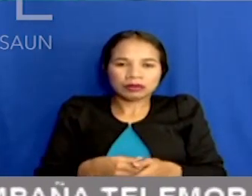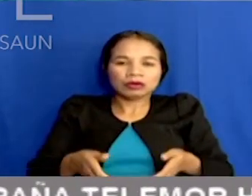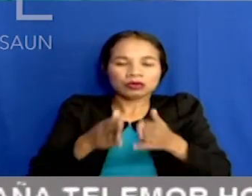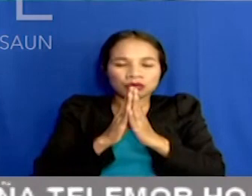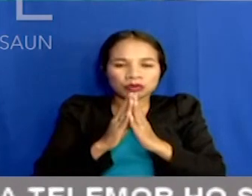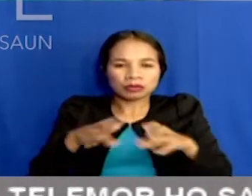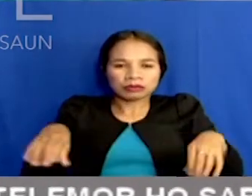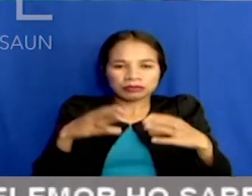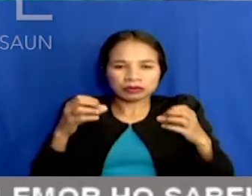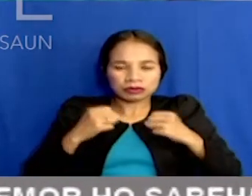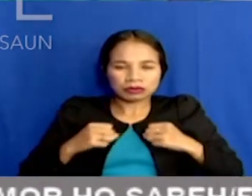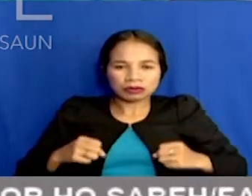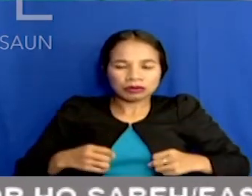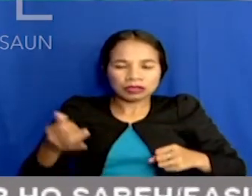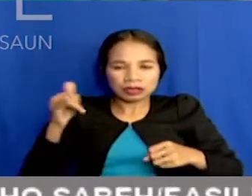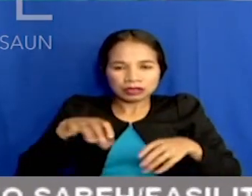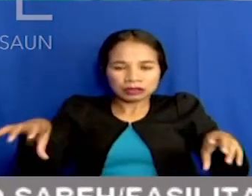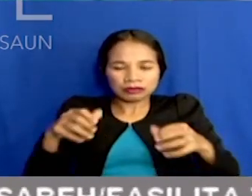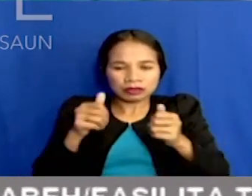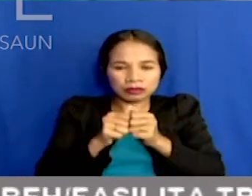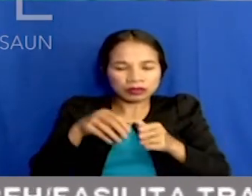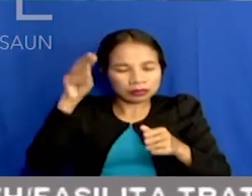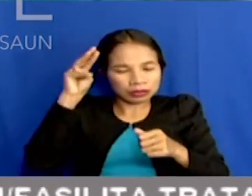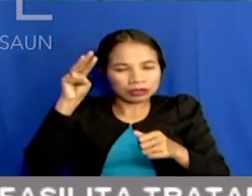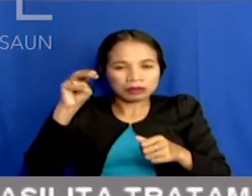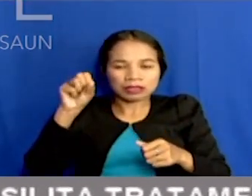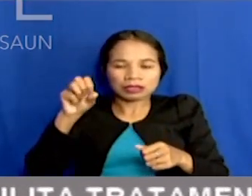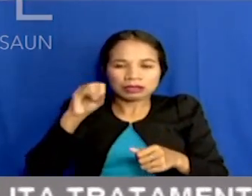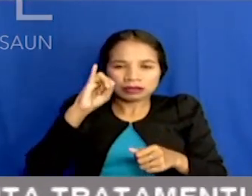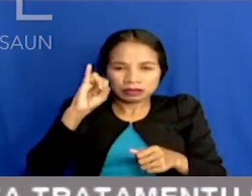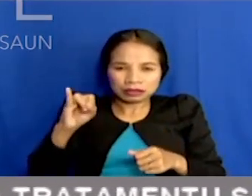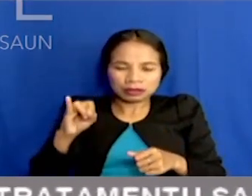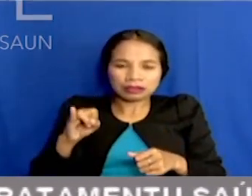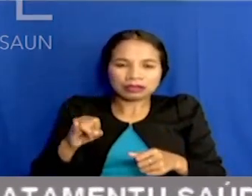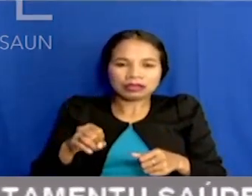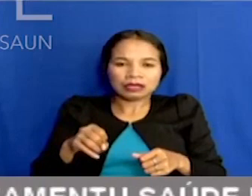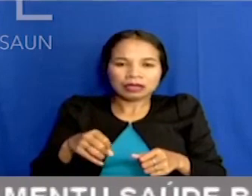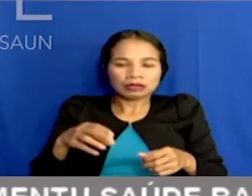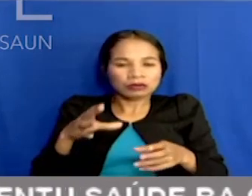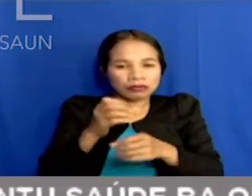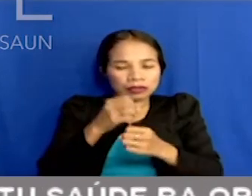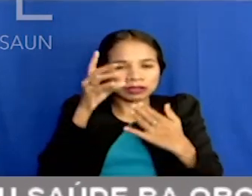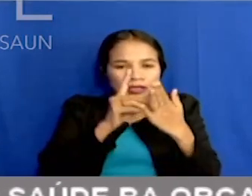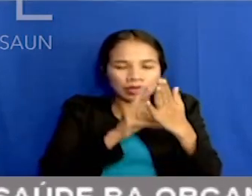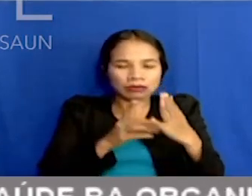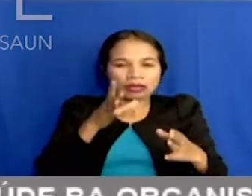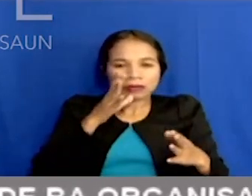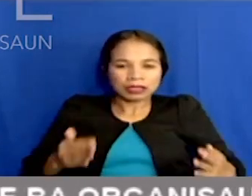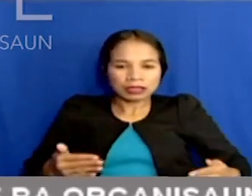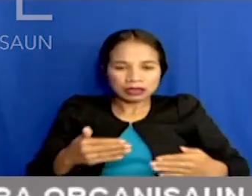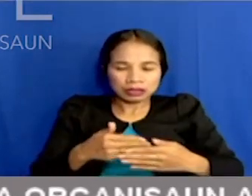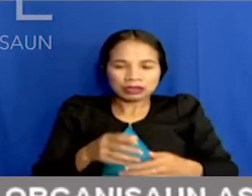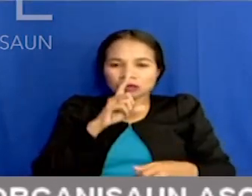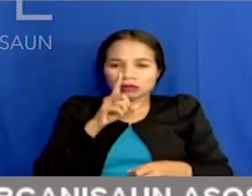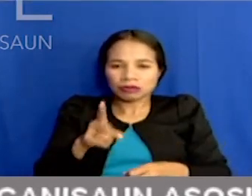ba profissional saúde Sira, serviço ramuto com o Ministério Solidariedade Social, ato recolhe dados inan e singrua Sira